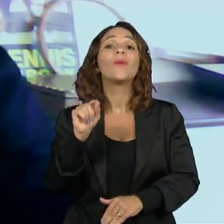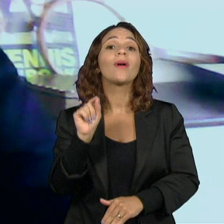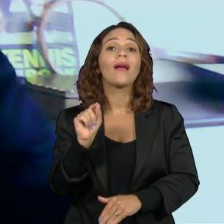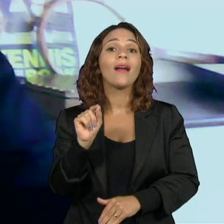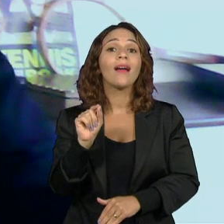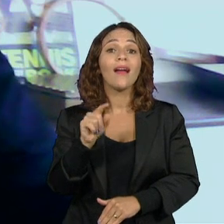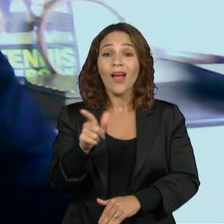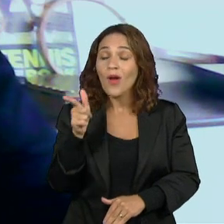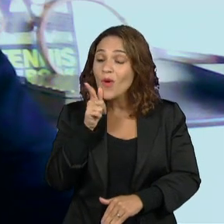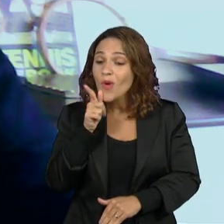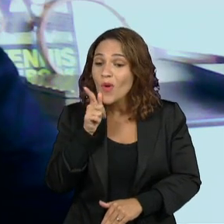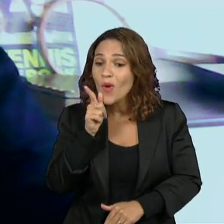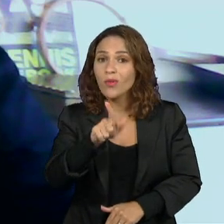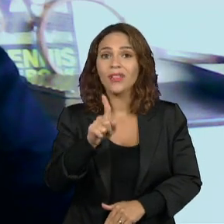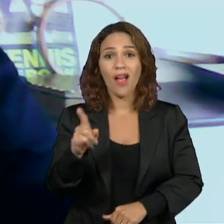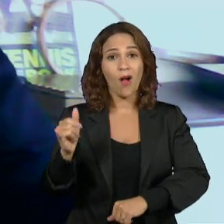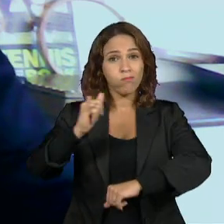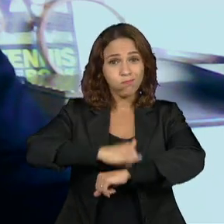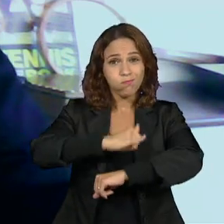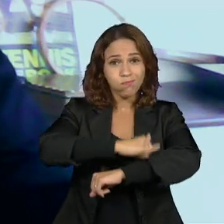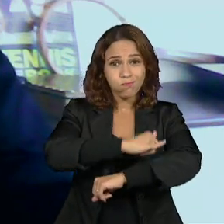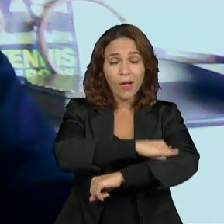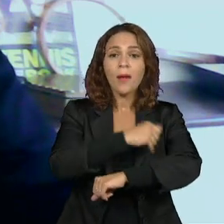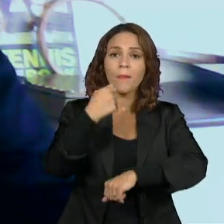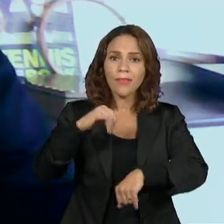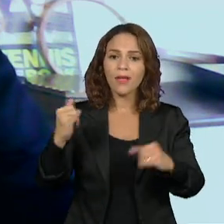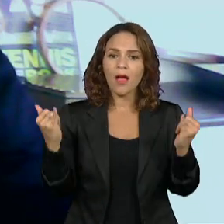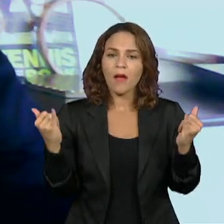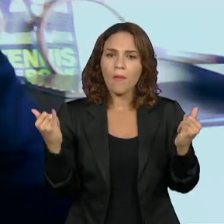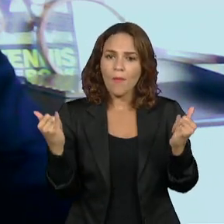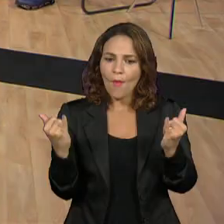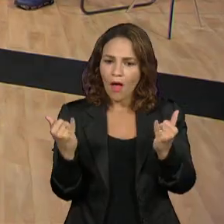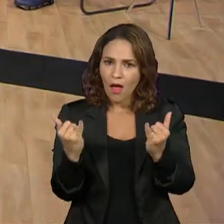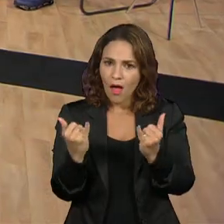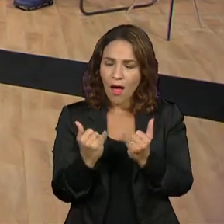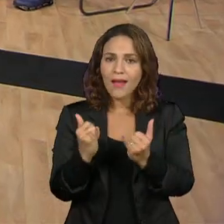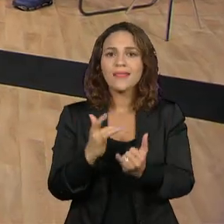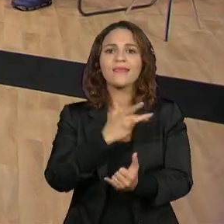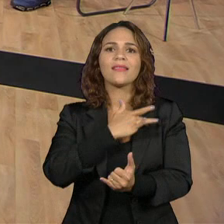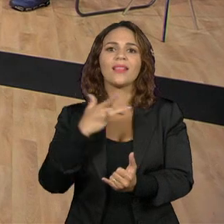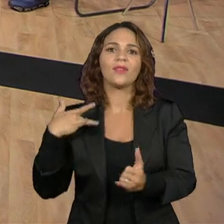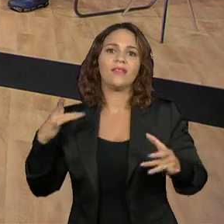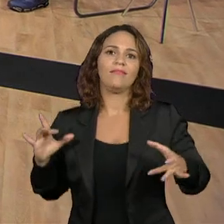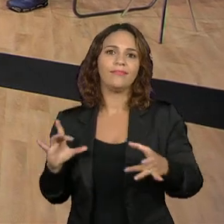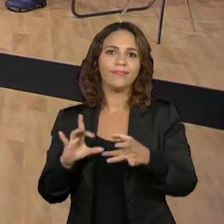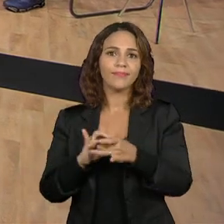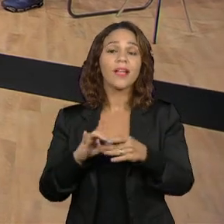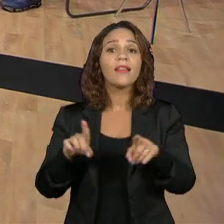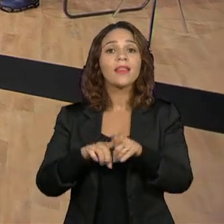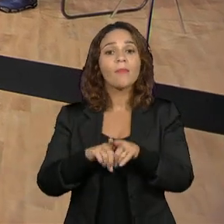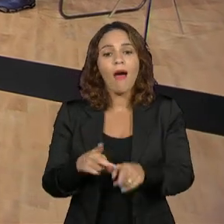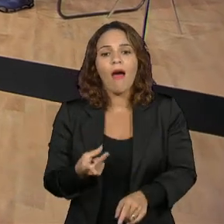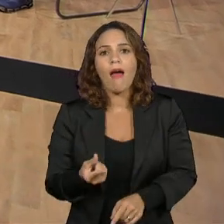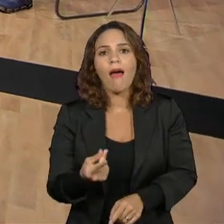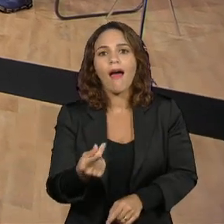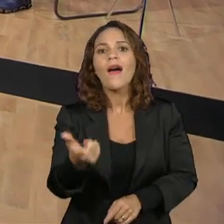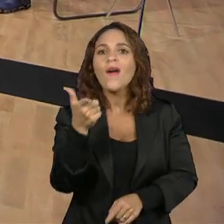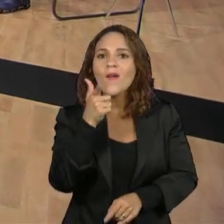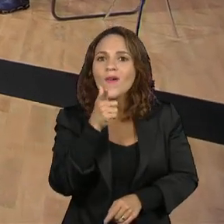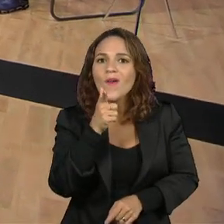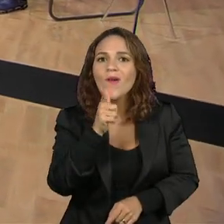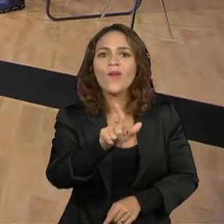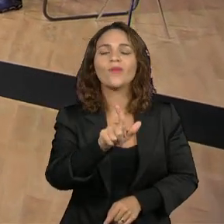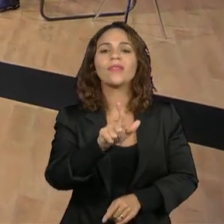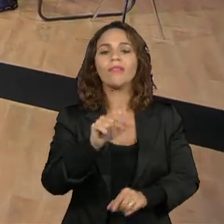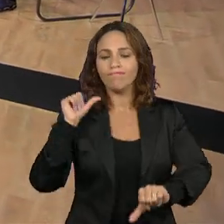tratamento da obesidade. A parte mais difícil é perder peso de uma maneira saudável e manter essa perda de peso inserida